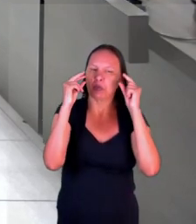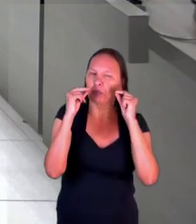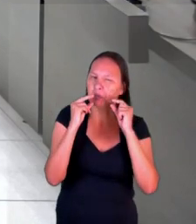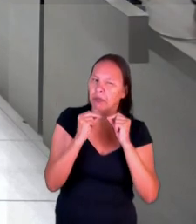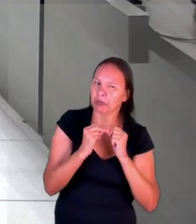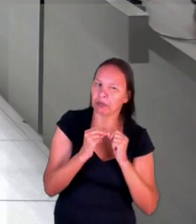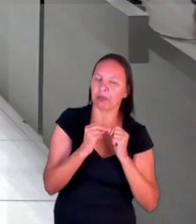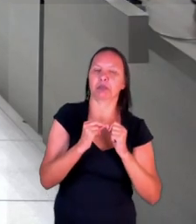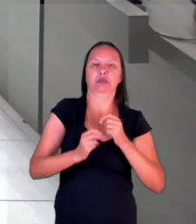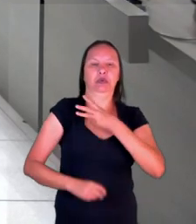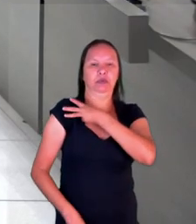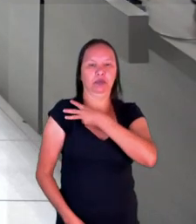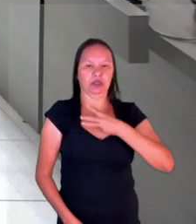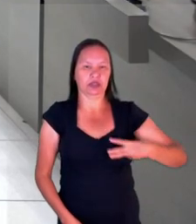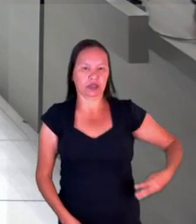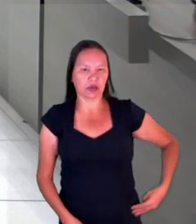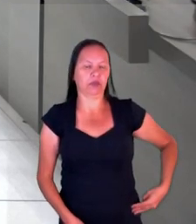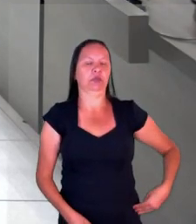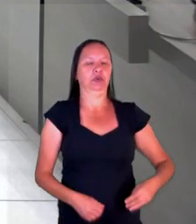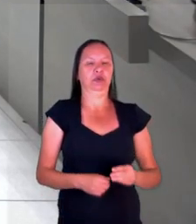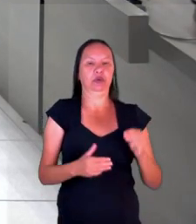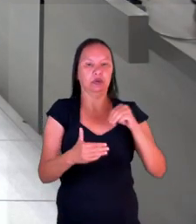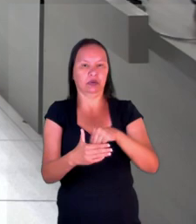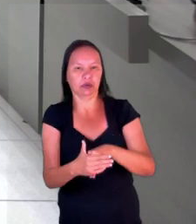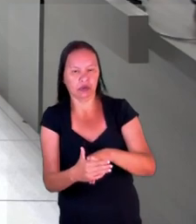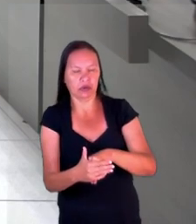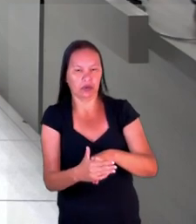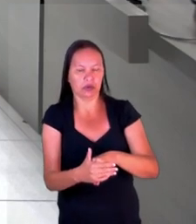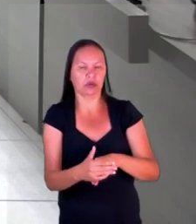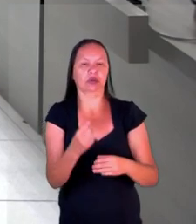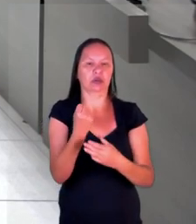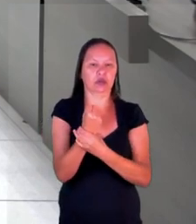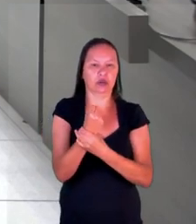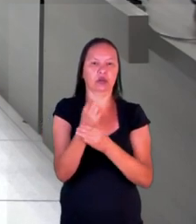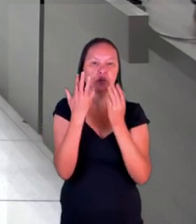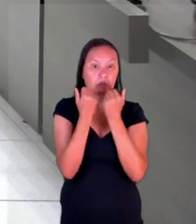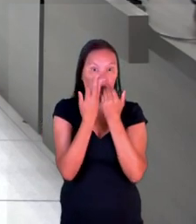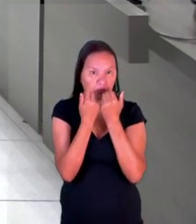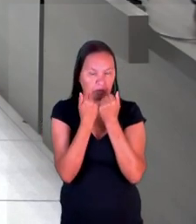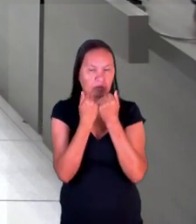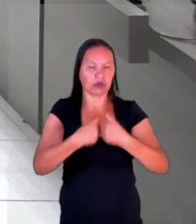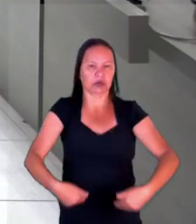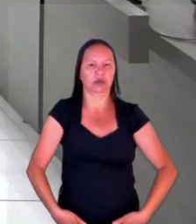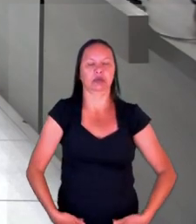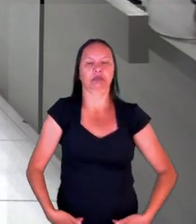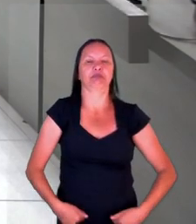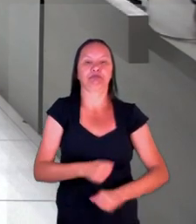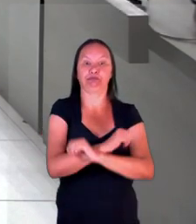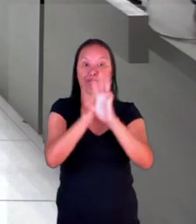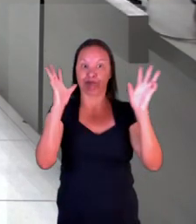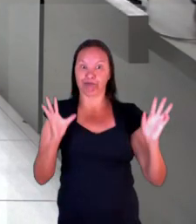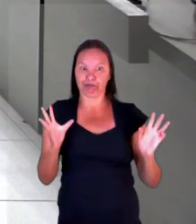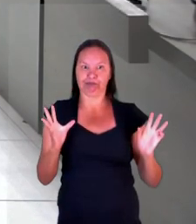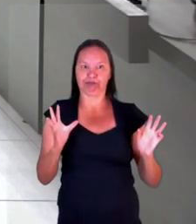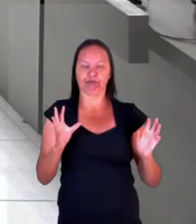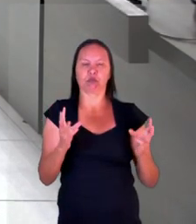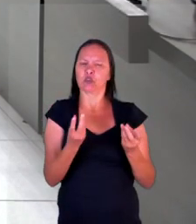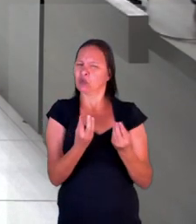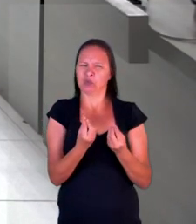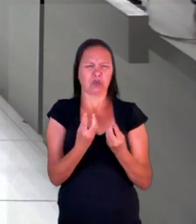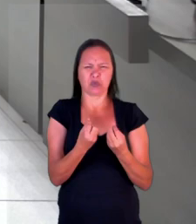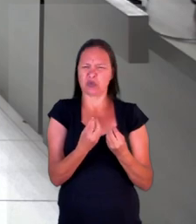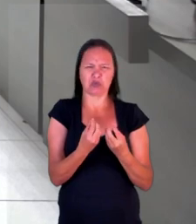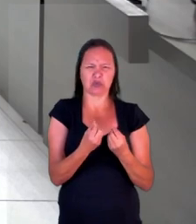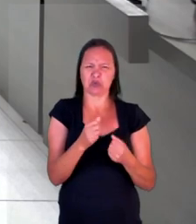públicos que existem já dentro da área de segurança alimentar e nutricional é claro que existem inúmeras outras